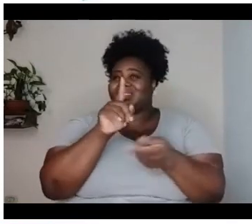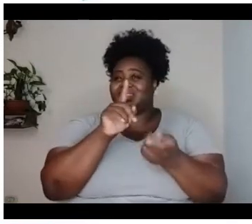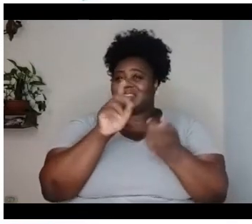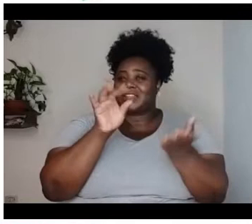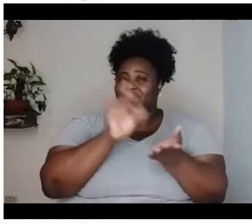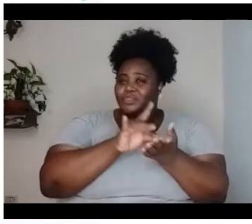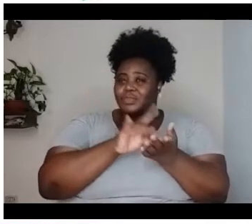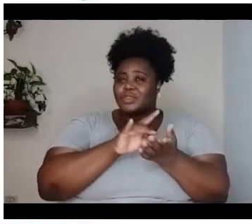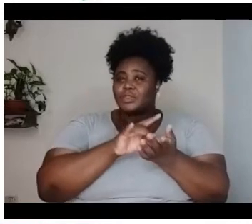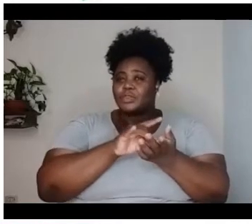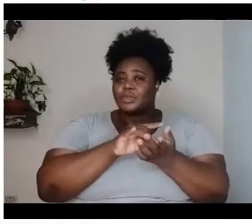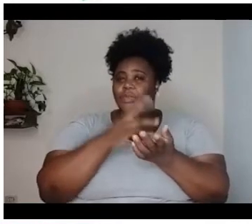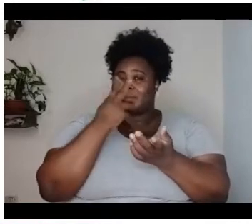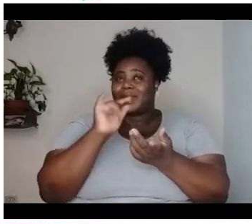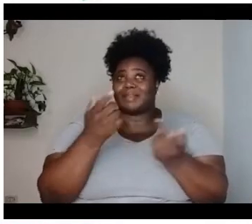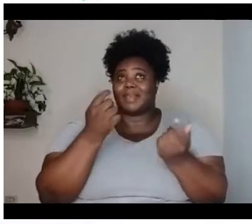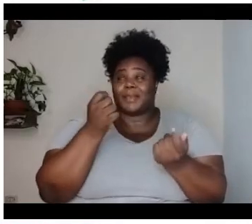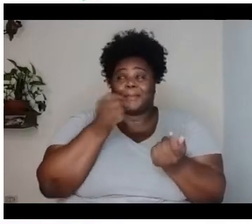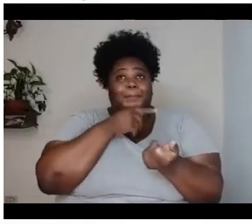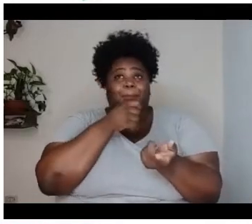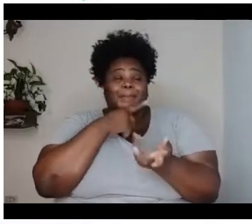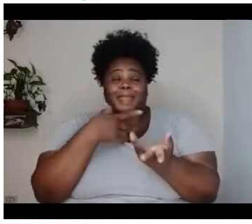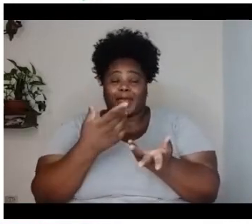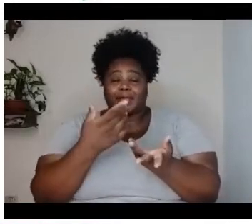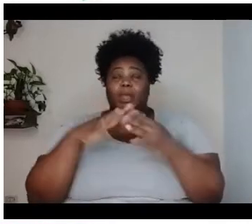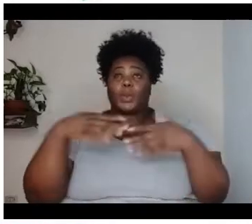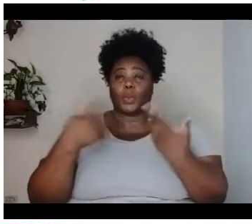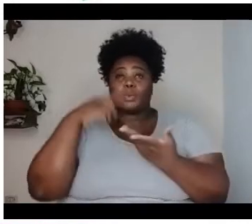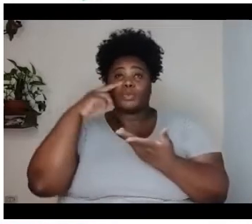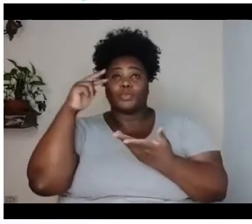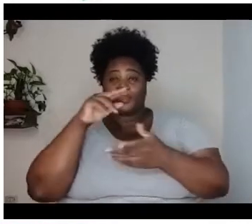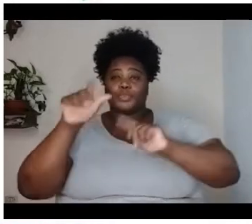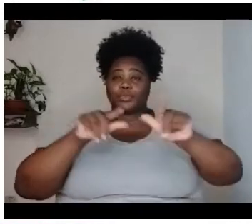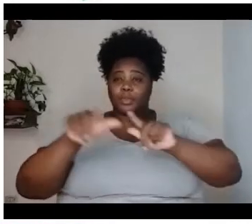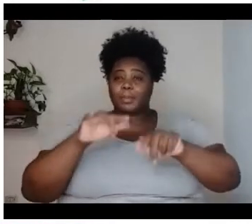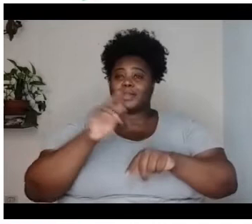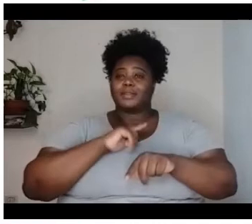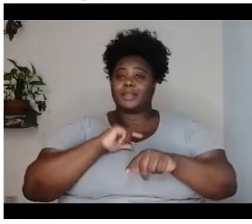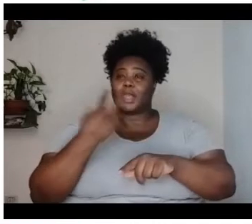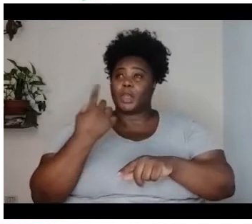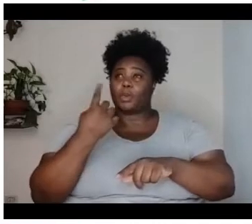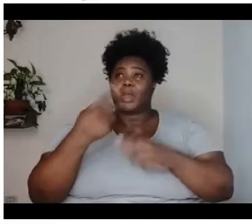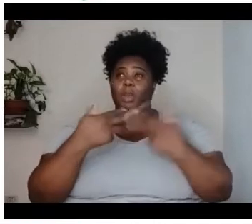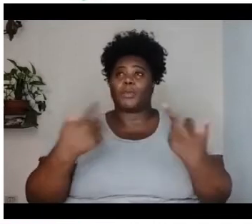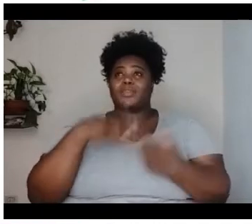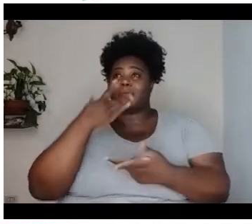o cômico, quase, né? Assim, quando eu vejo esse trabalho, tem algo que me atrai muito na arte, que